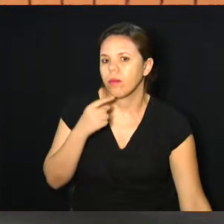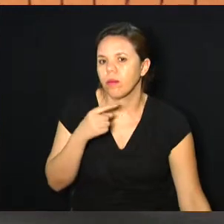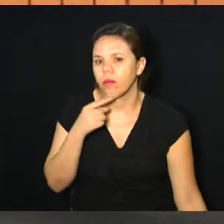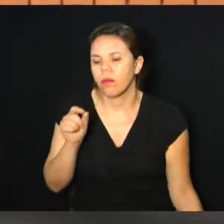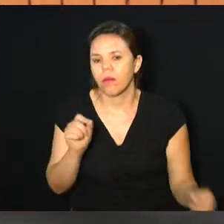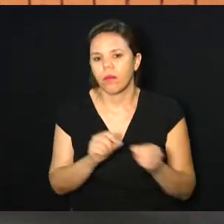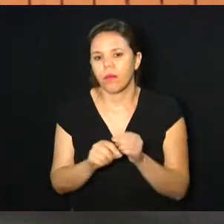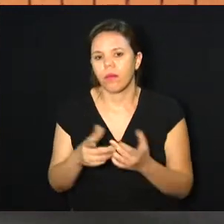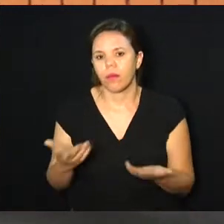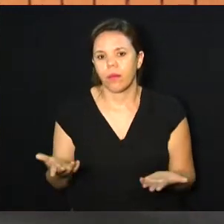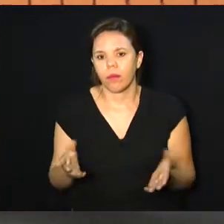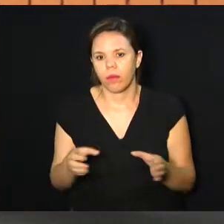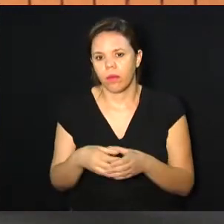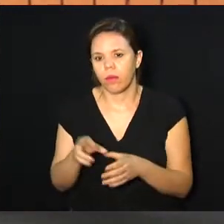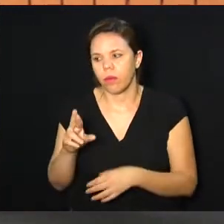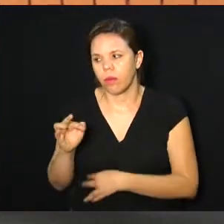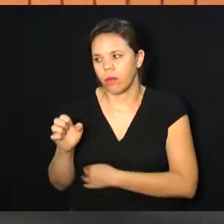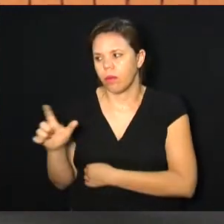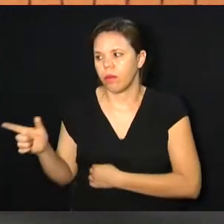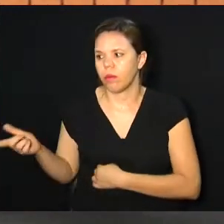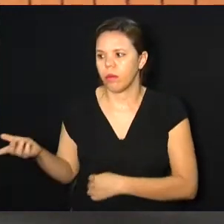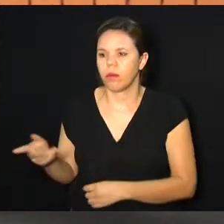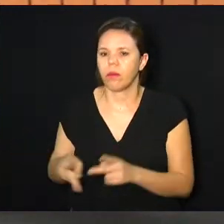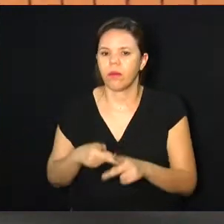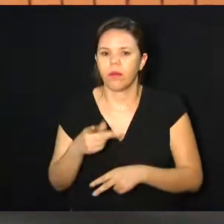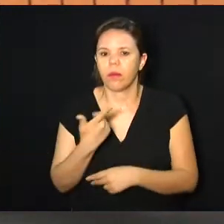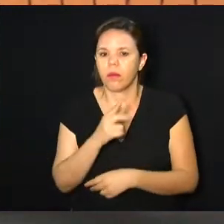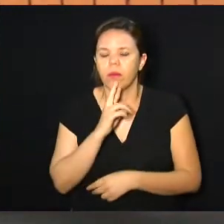para o Rafael quanto para a comissão, e se não tiver